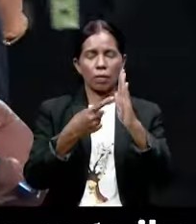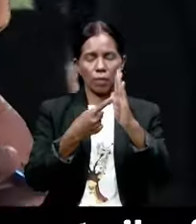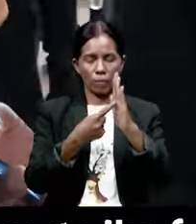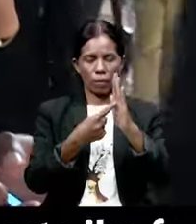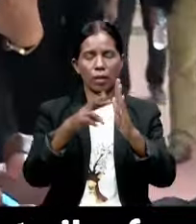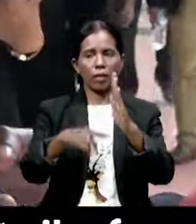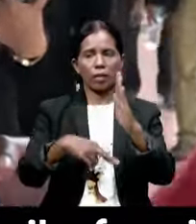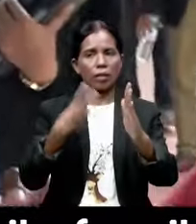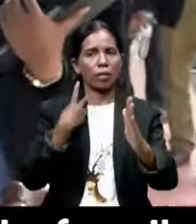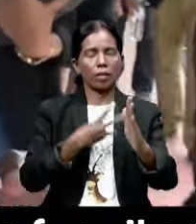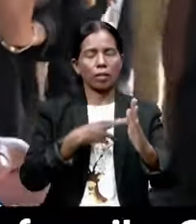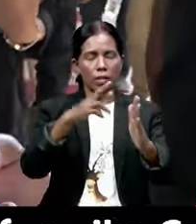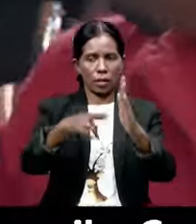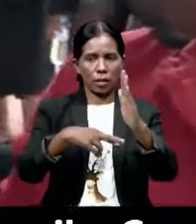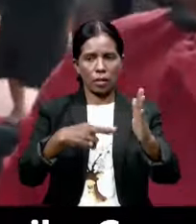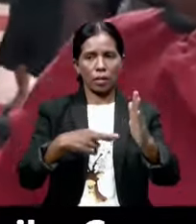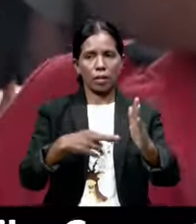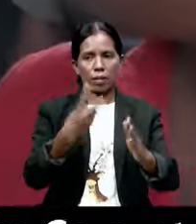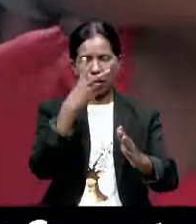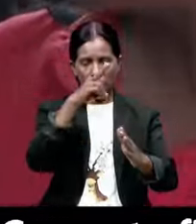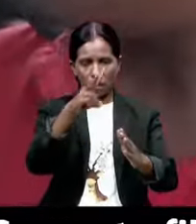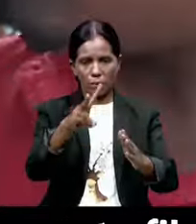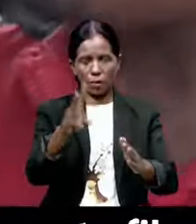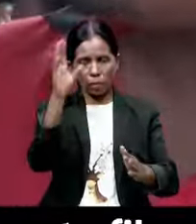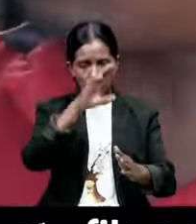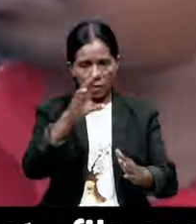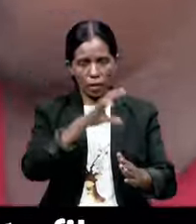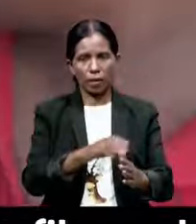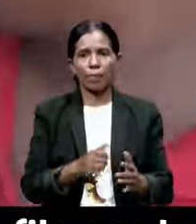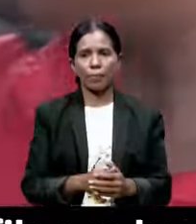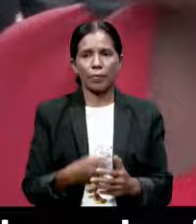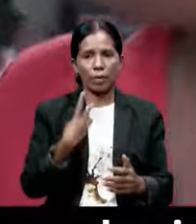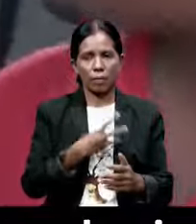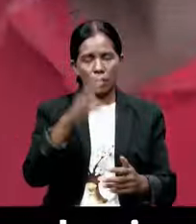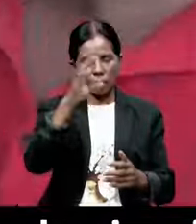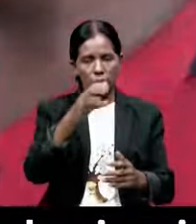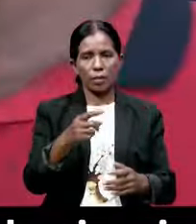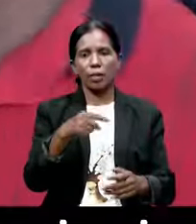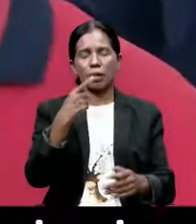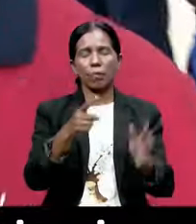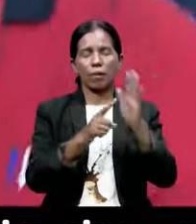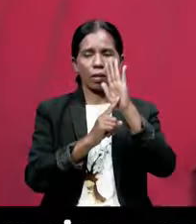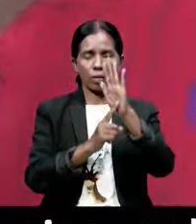quando a gente começa a regulamento, mas isso não regulariza drone. Vamos investigar ela. Se não for sair.